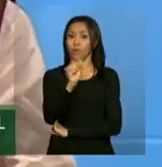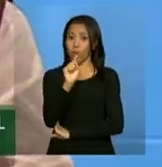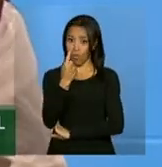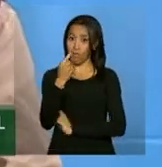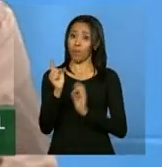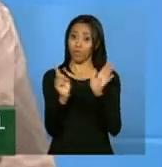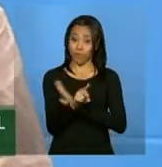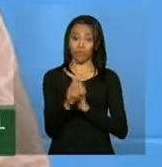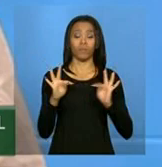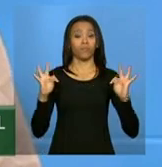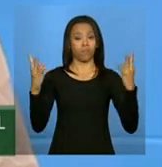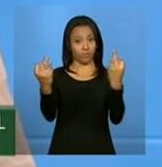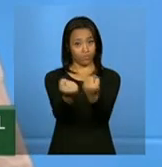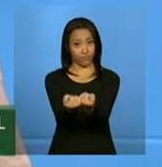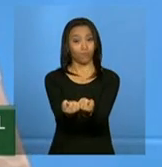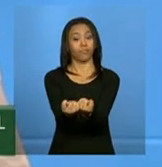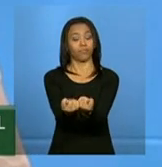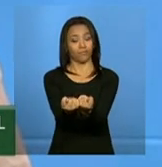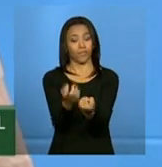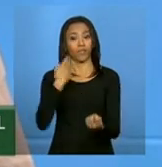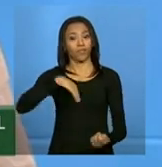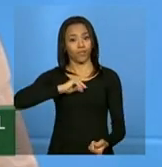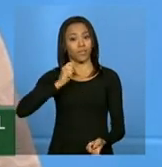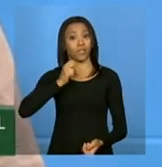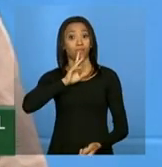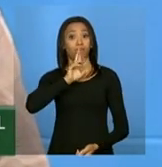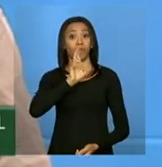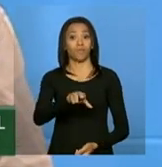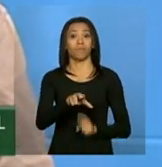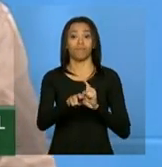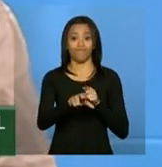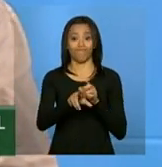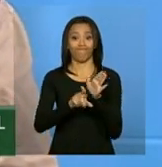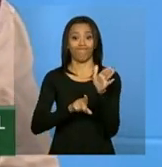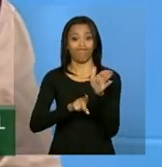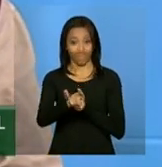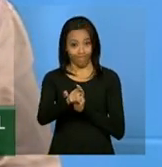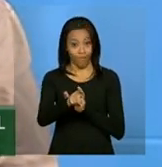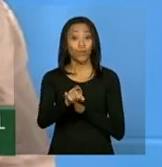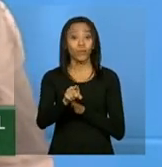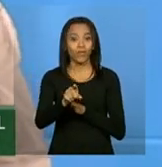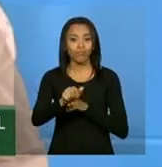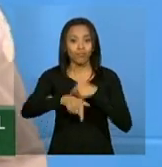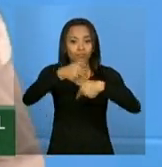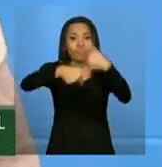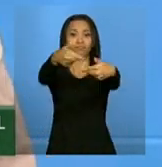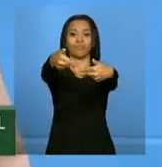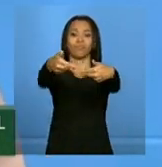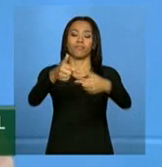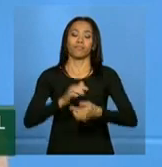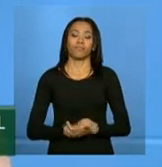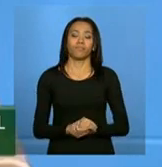pergunta para todos nós. E nós temos que respondê-la com ações.